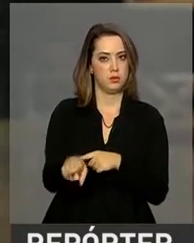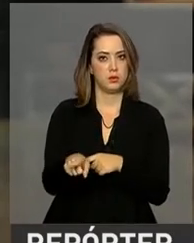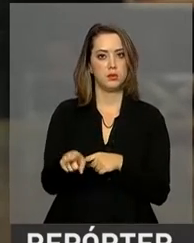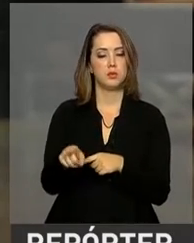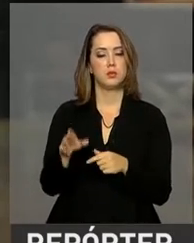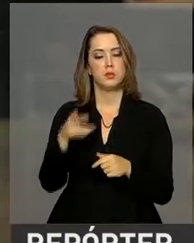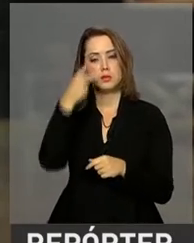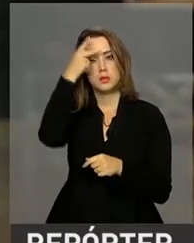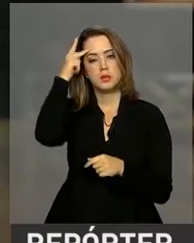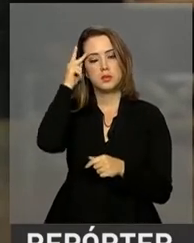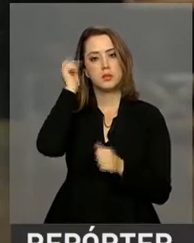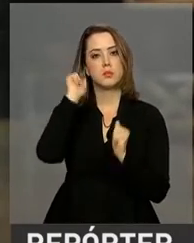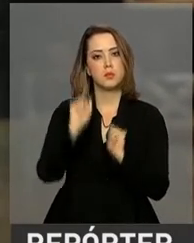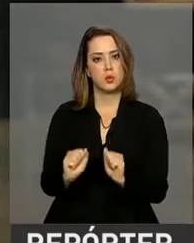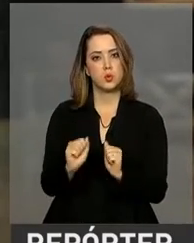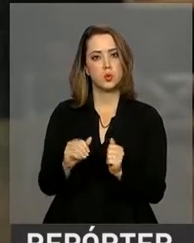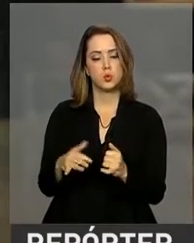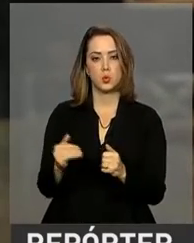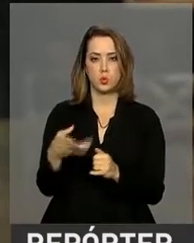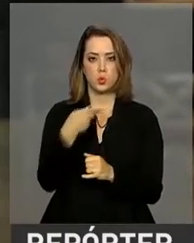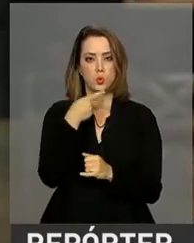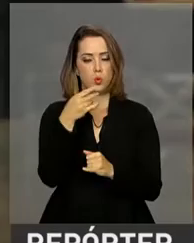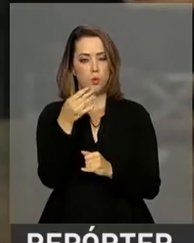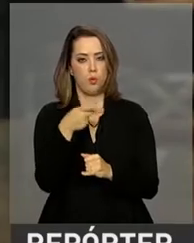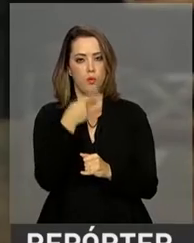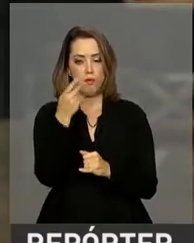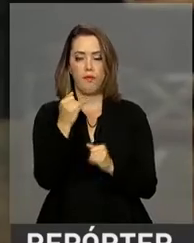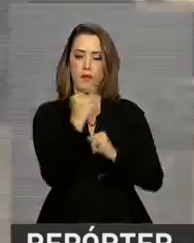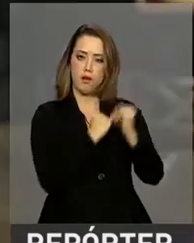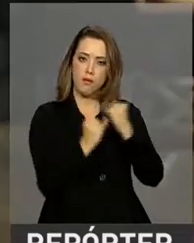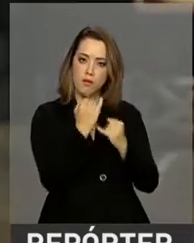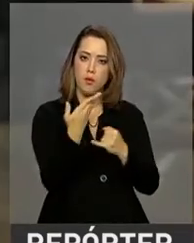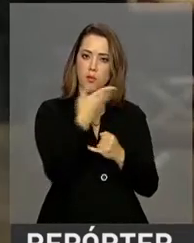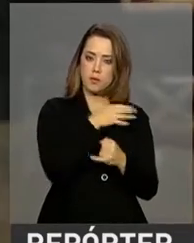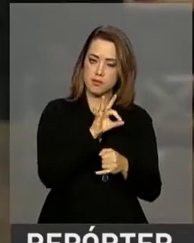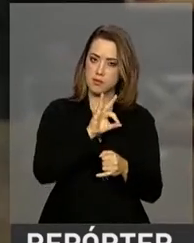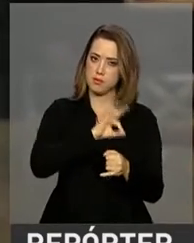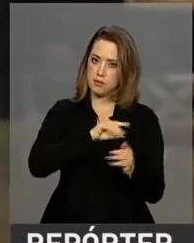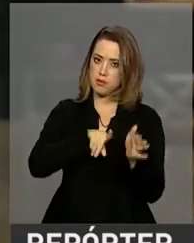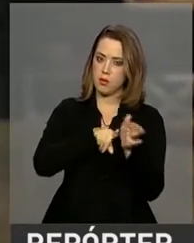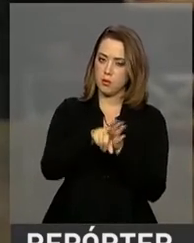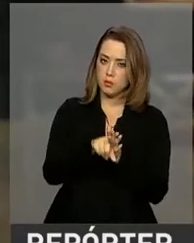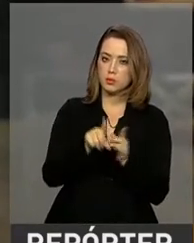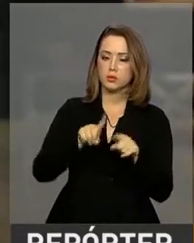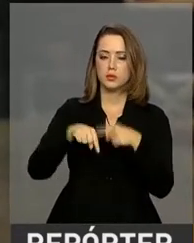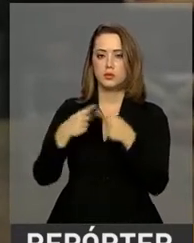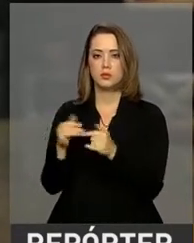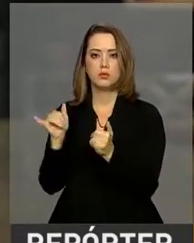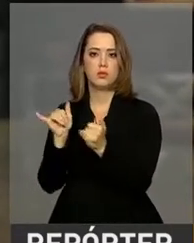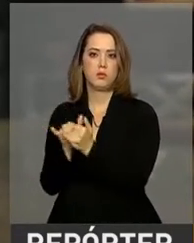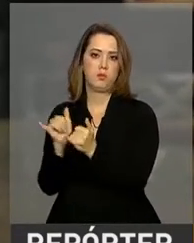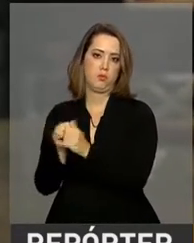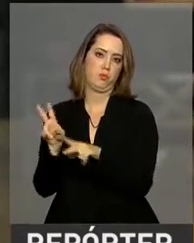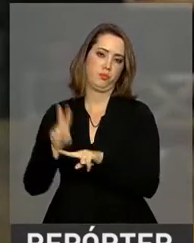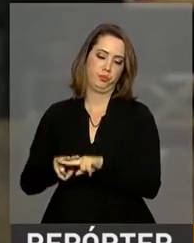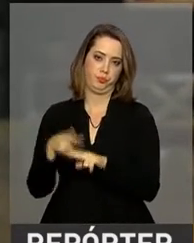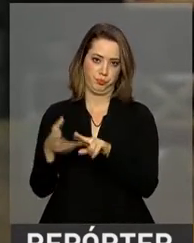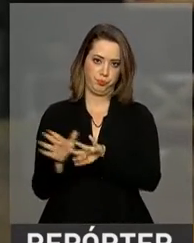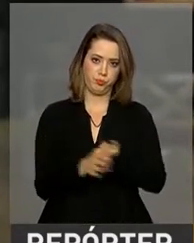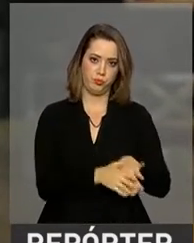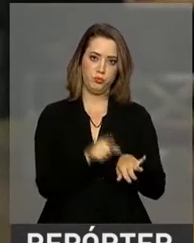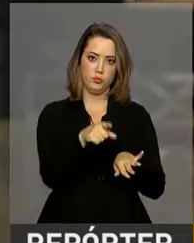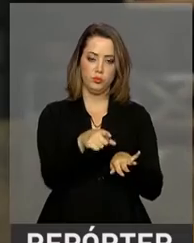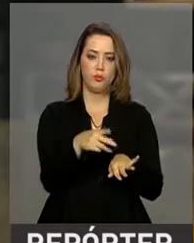investigações e podem receber alguns benefícios, como a redução da pena. O Ministério da Transparência hoje depositou com a Casa Civil